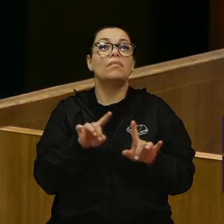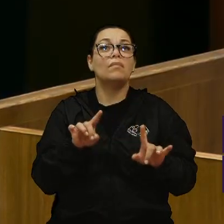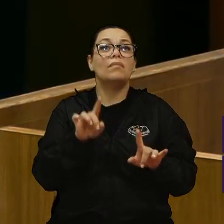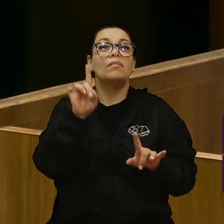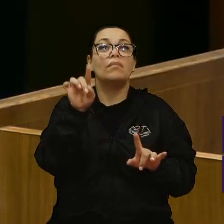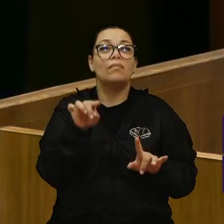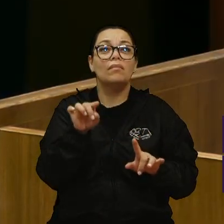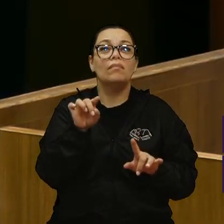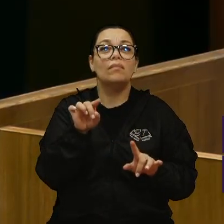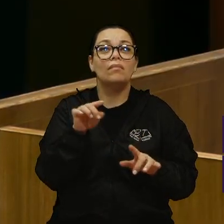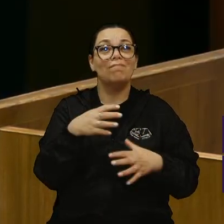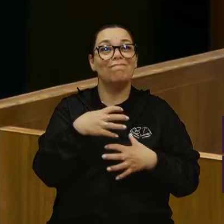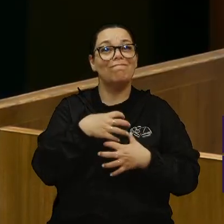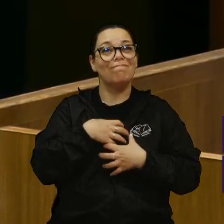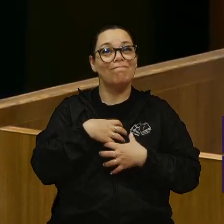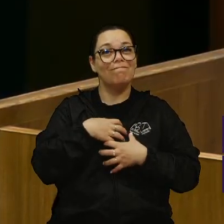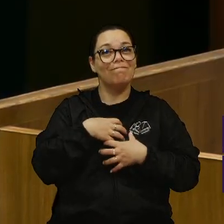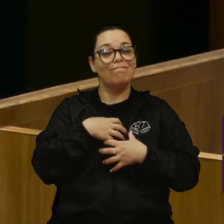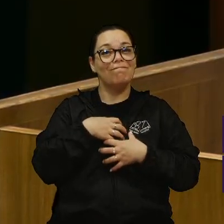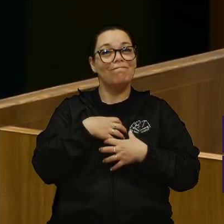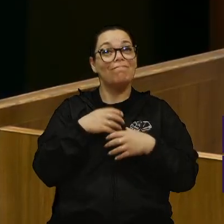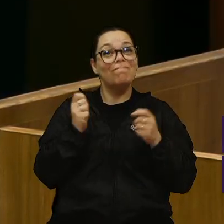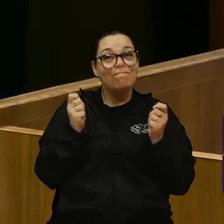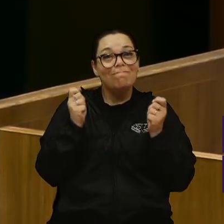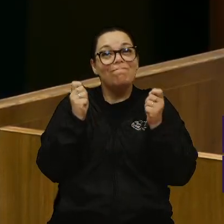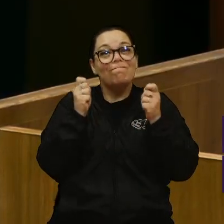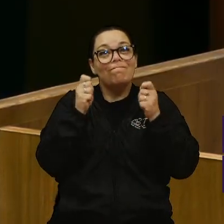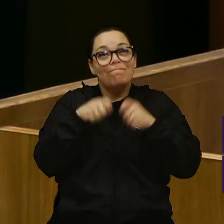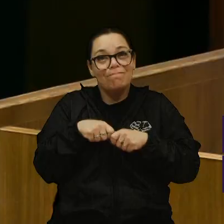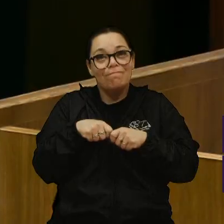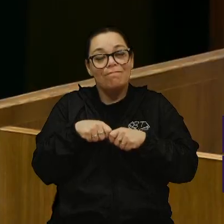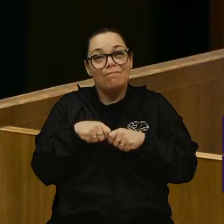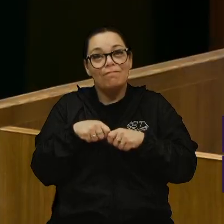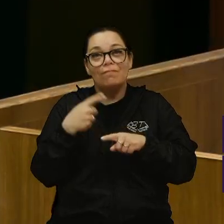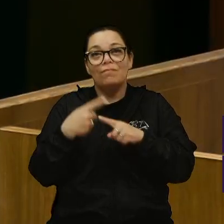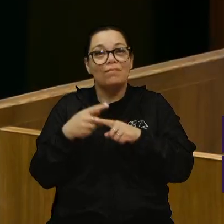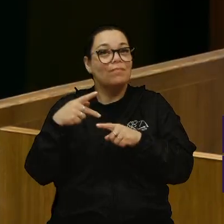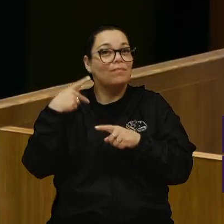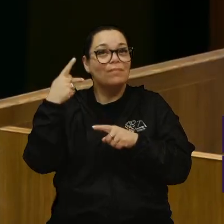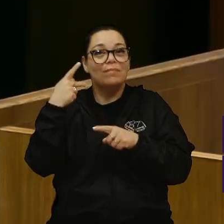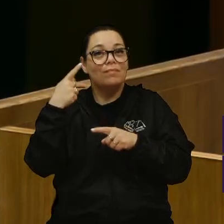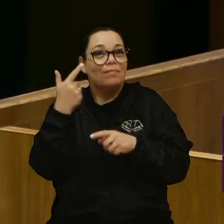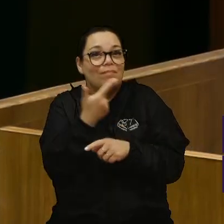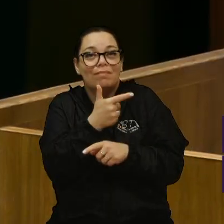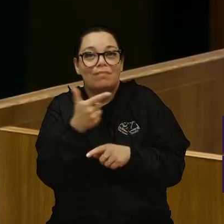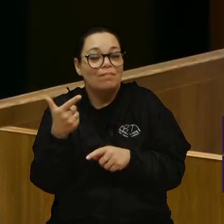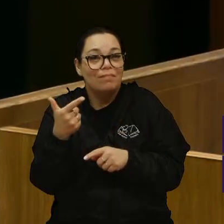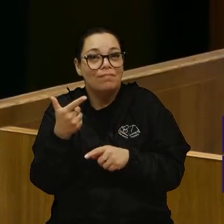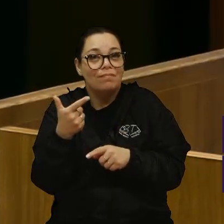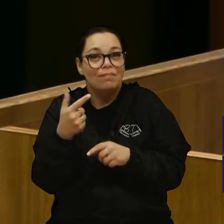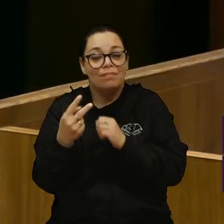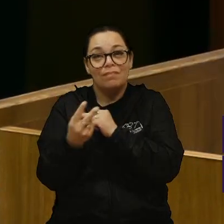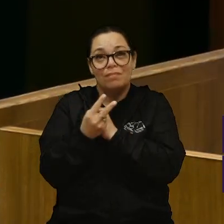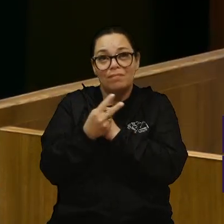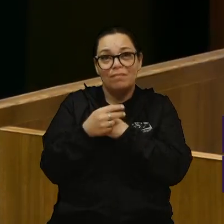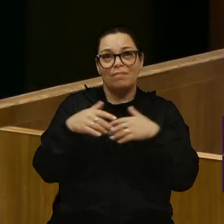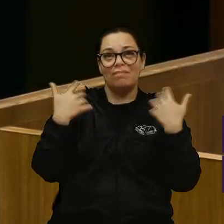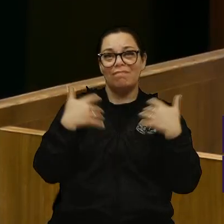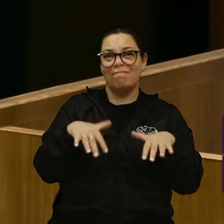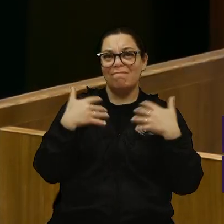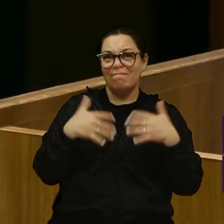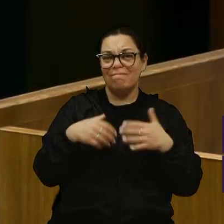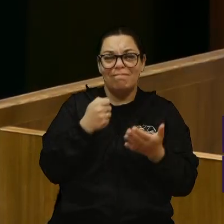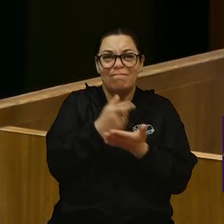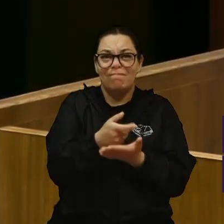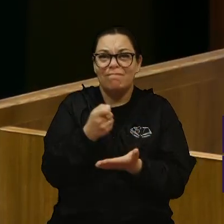É o jeito que sobra quando o Estado não chega, quando o equipamento de proteção é caro,